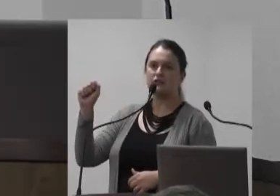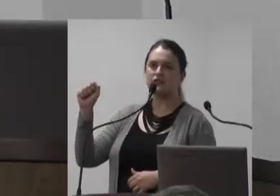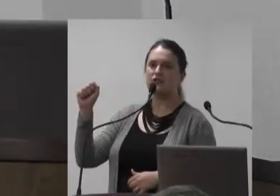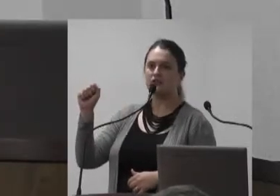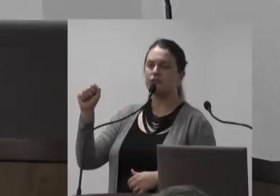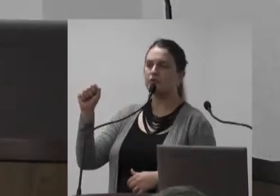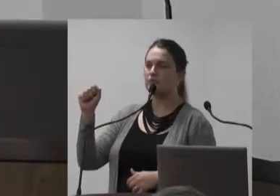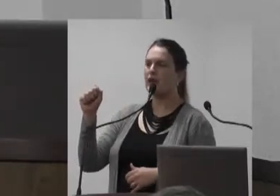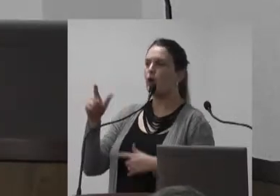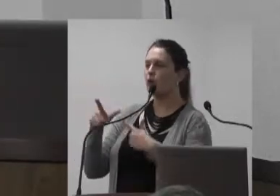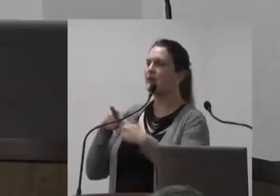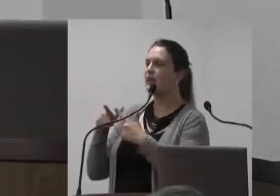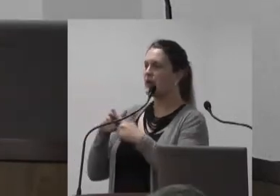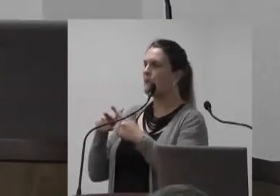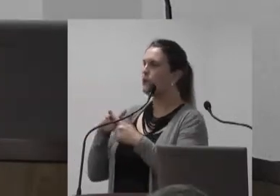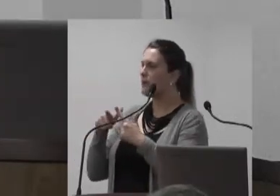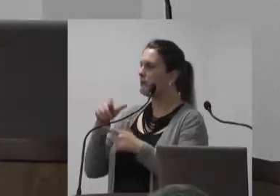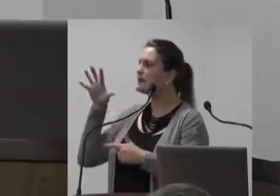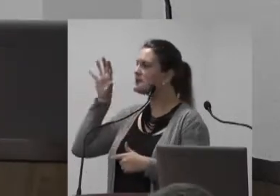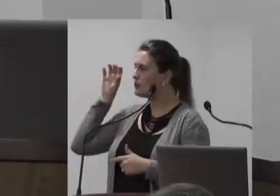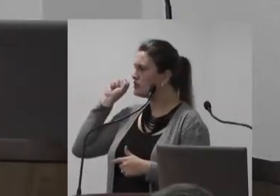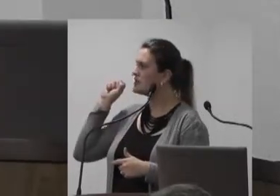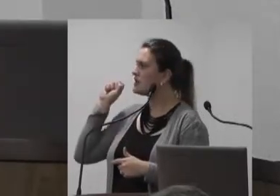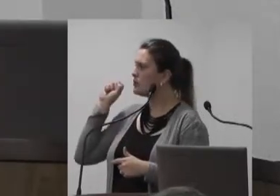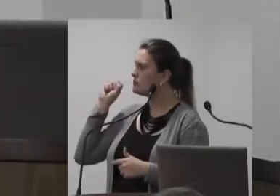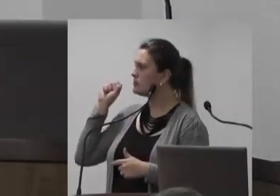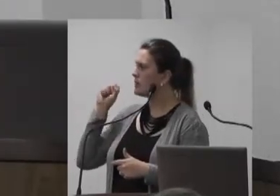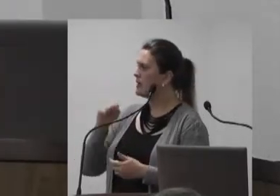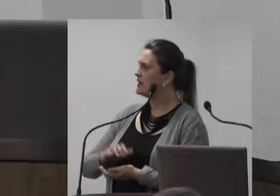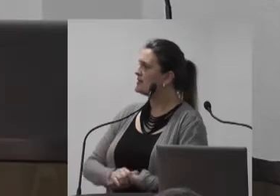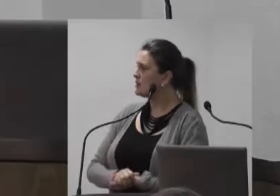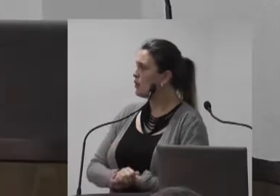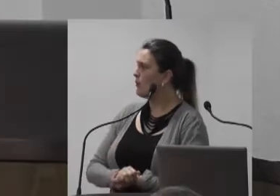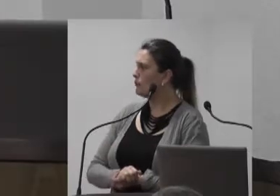deficiente auditivo, né, ou que tenha problemas de audição.